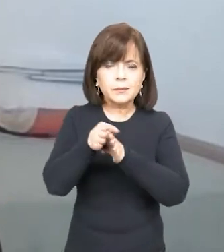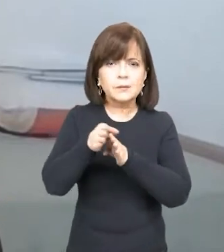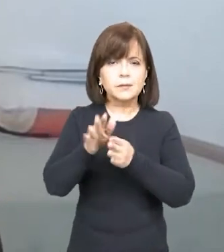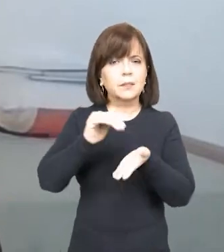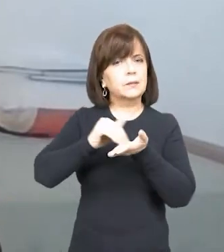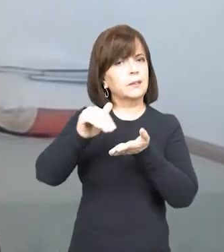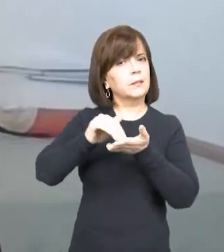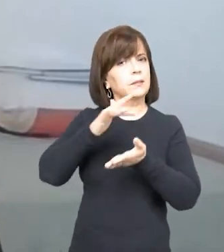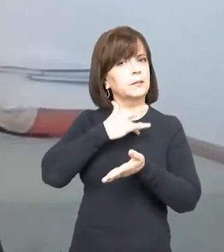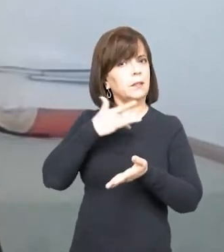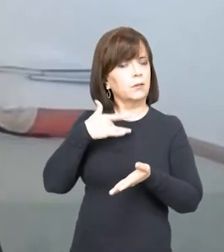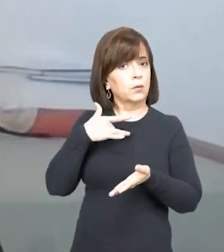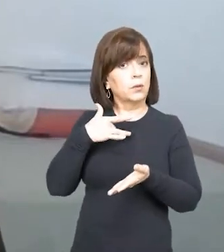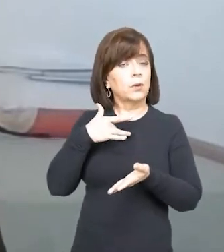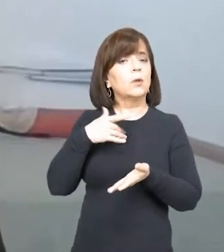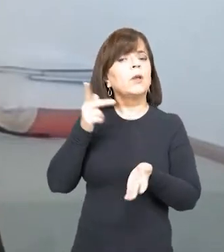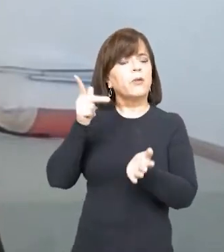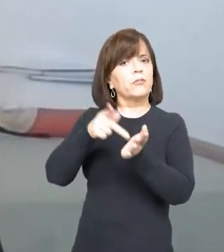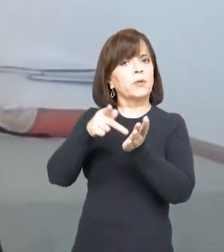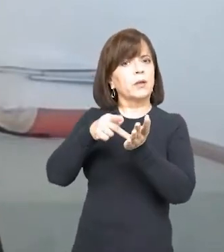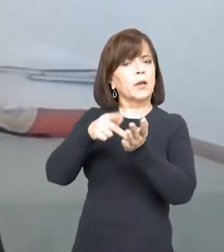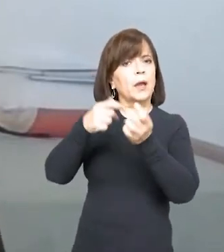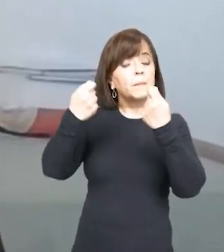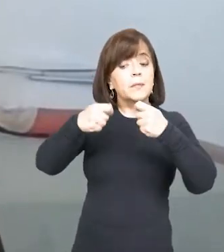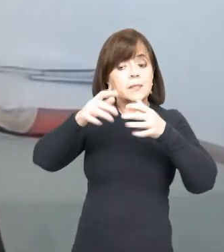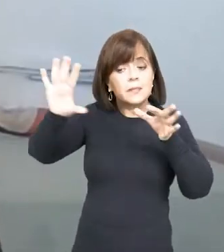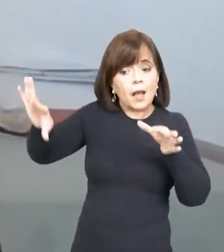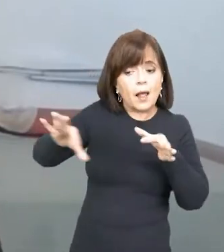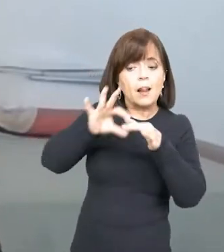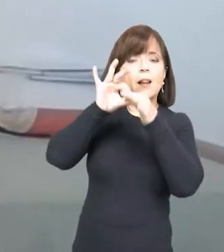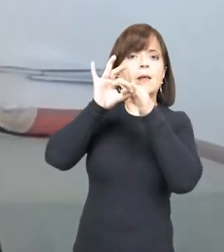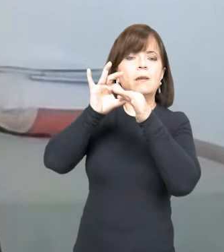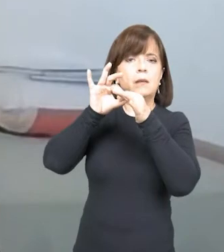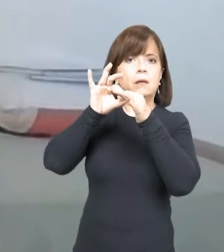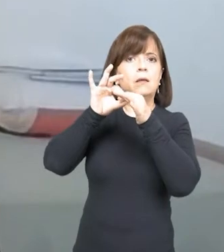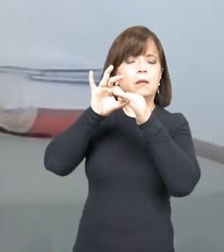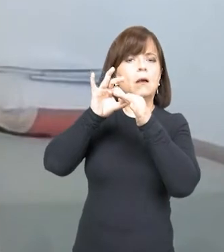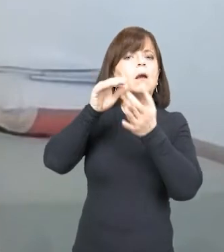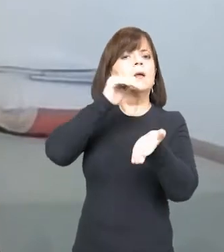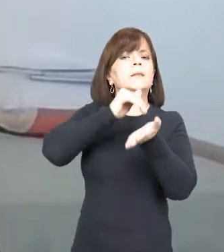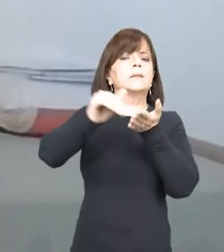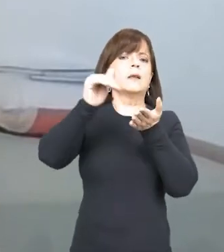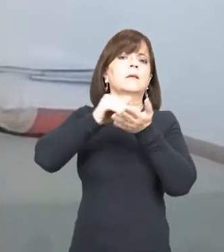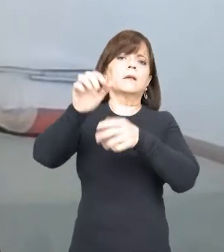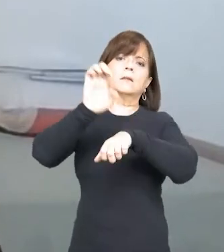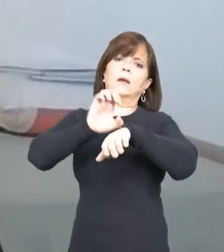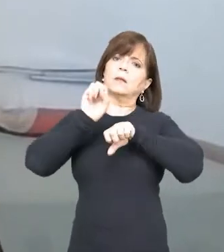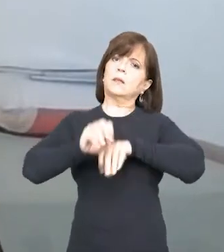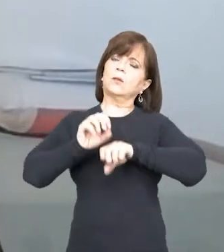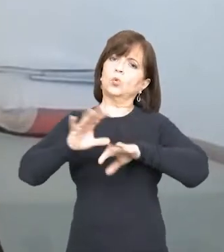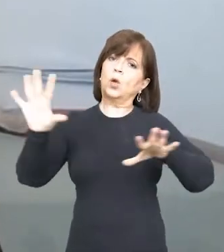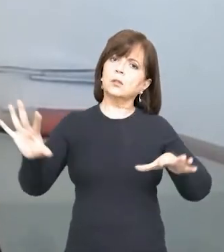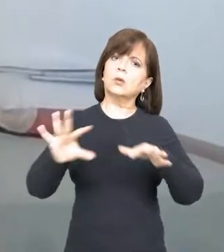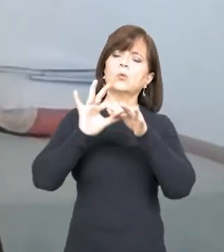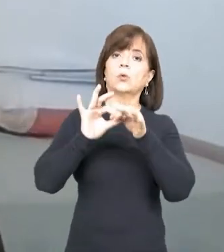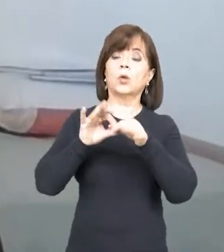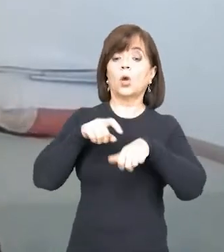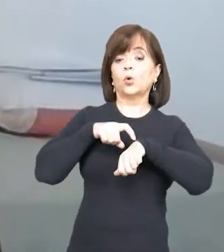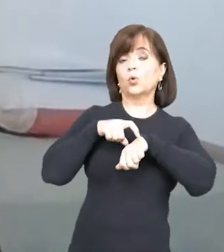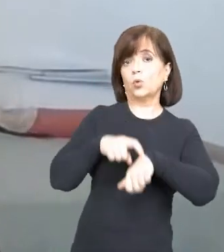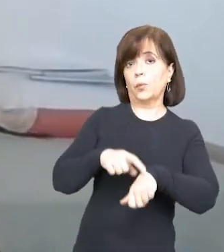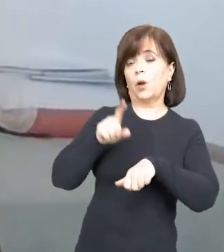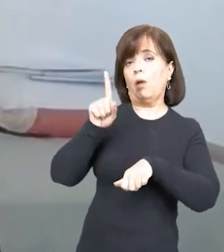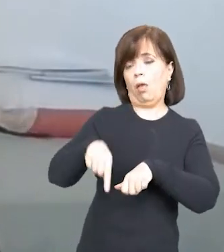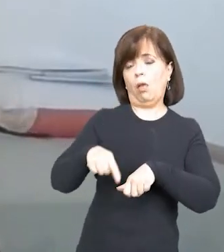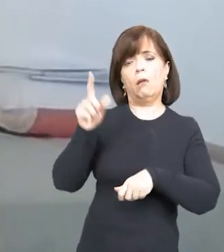de Estado de Saúde, na verdade, ela tem que ser aliada a uma manifestação da Secretaria de Estado de Educação, que no momento o que temos